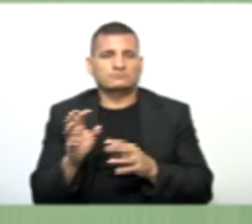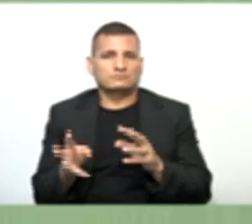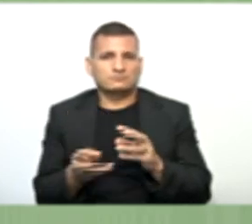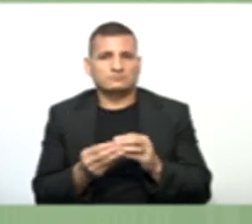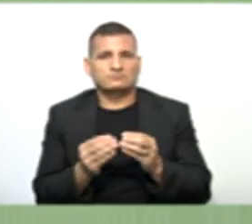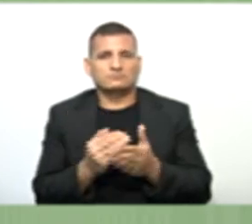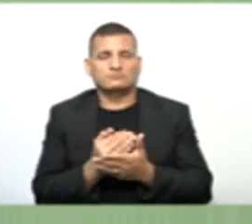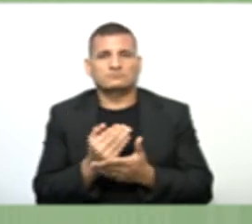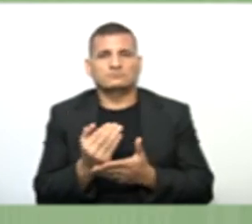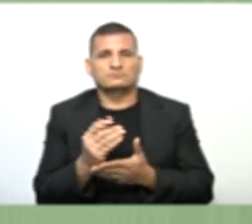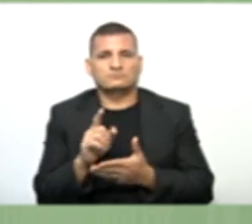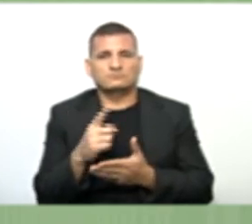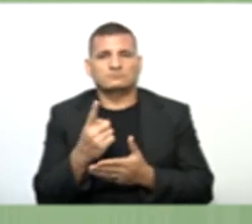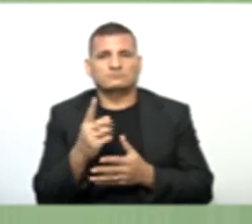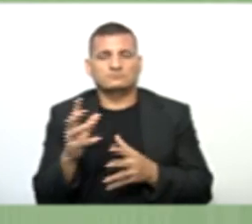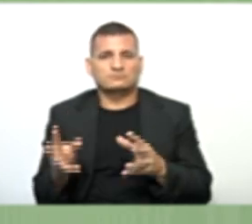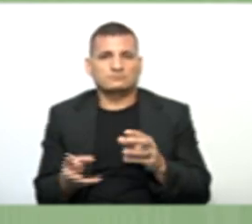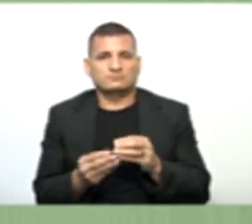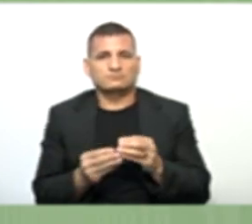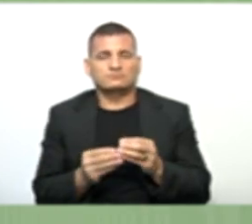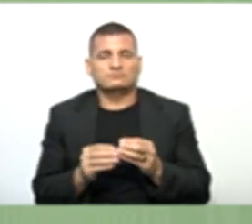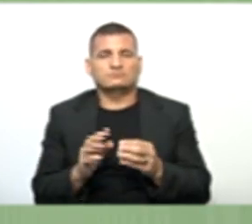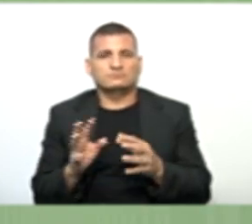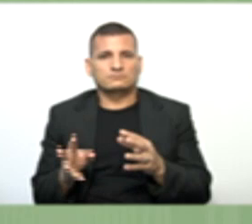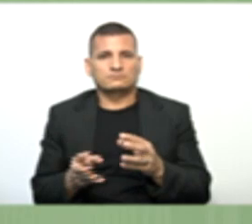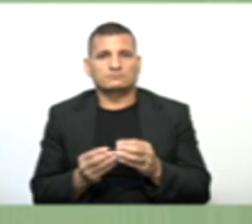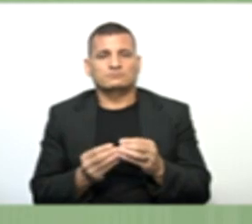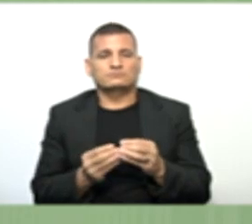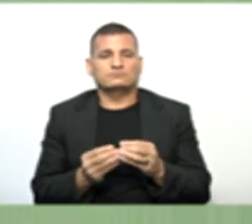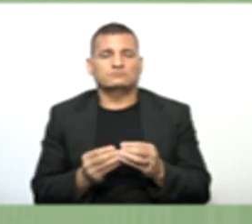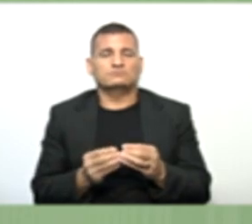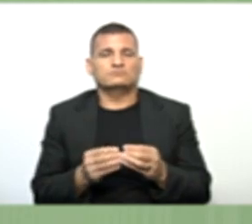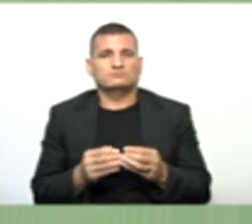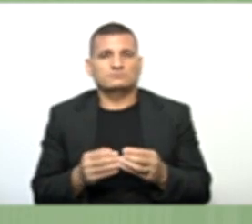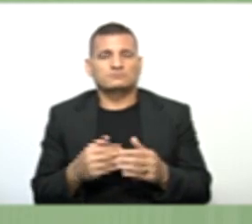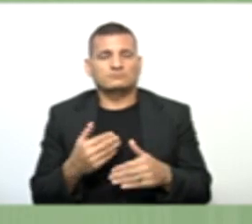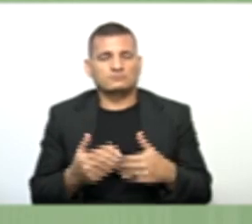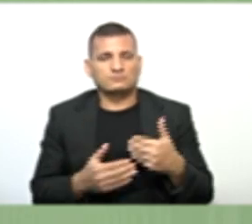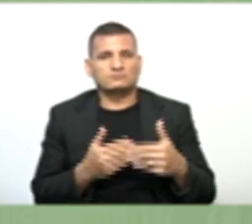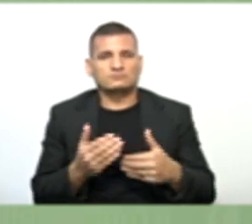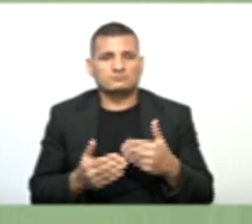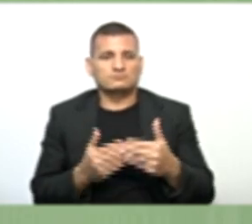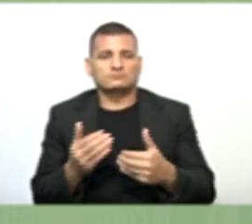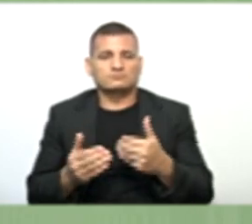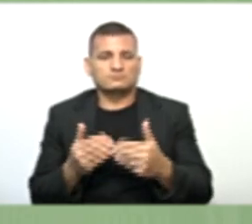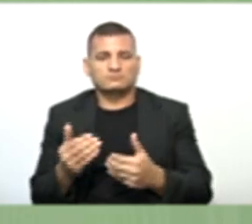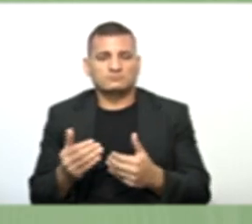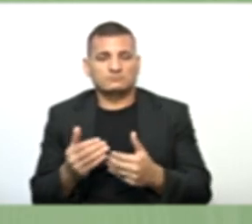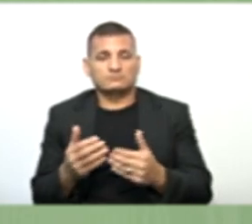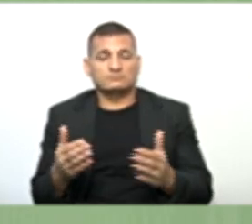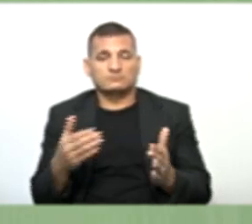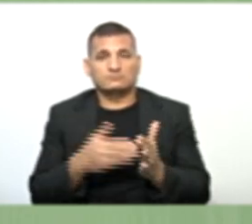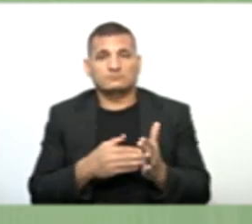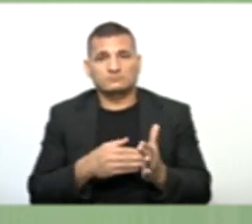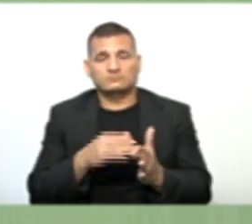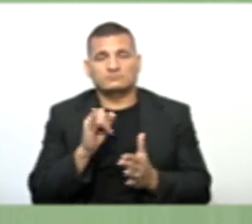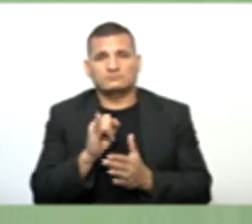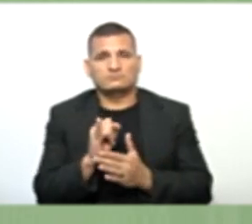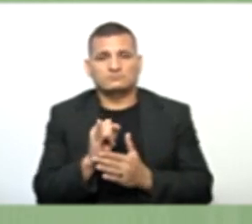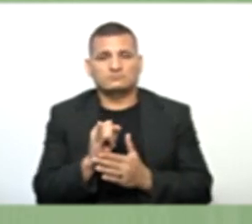depois o i passa para 1, daí ele imprime o 1, e assim por diante, até que o i chegue no